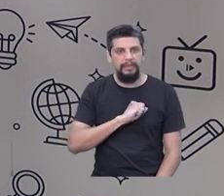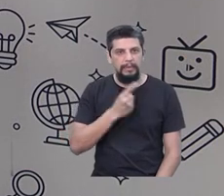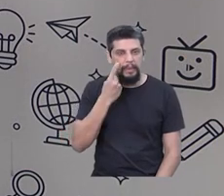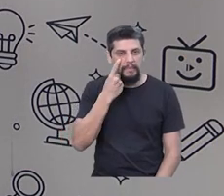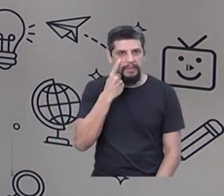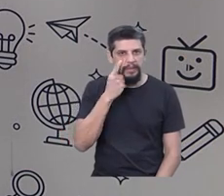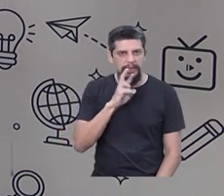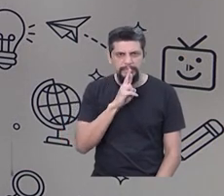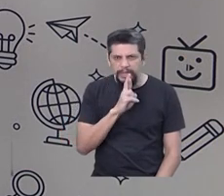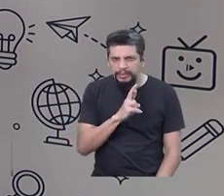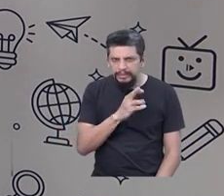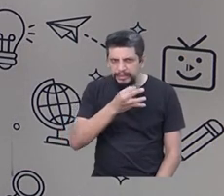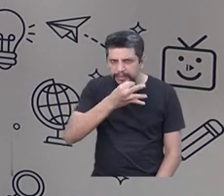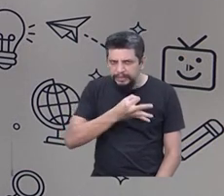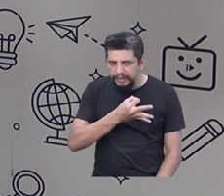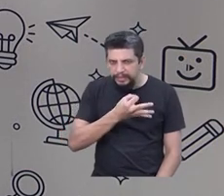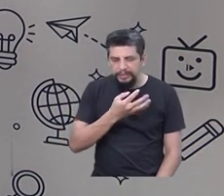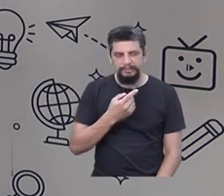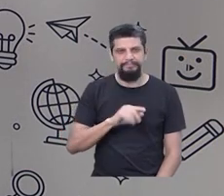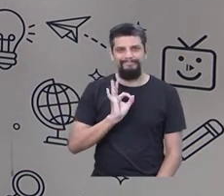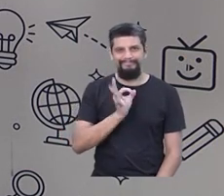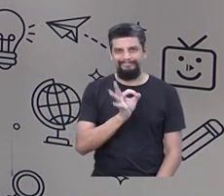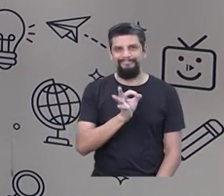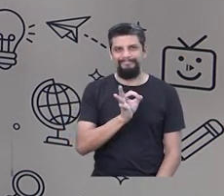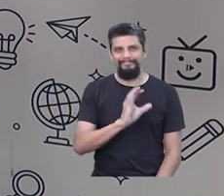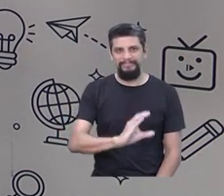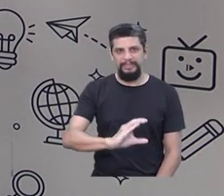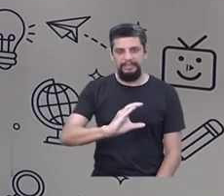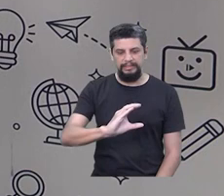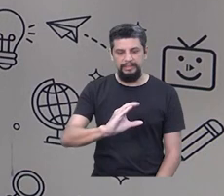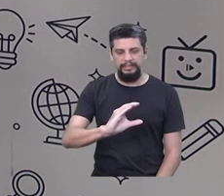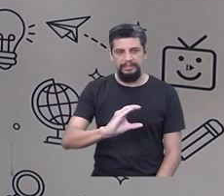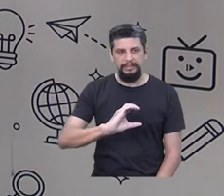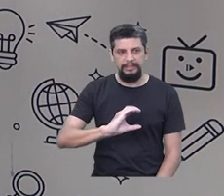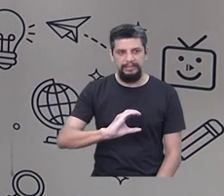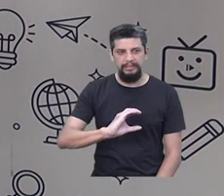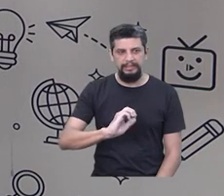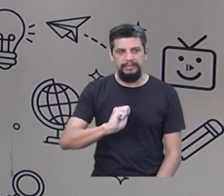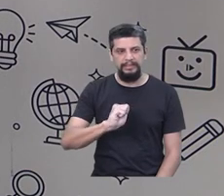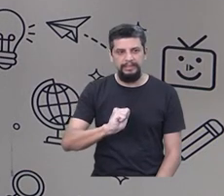a nossa resposta. É o cachorro, sim.